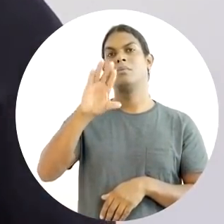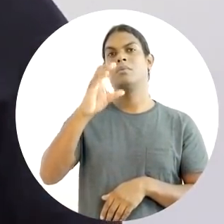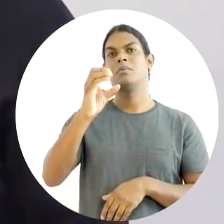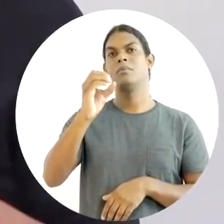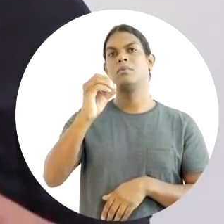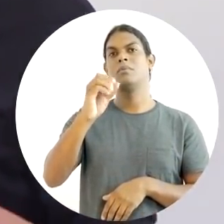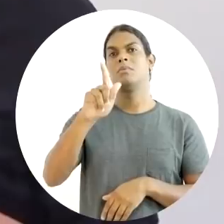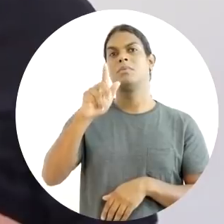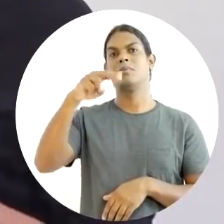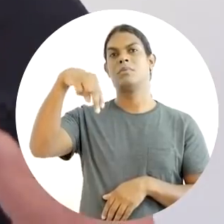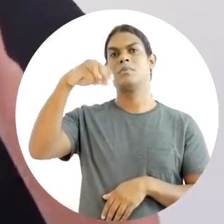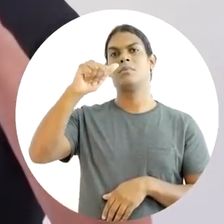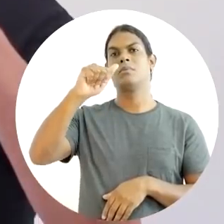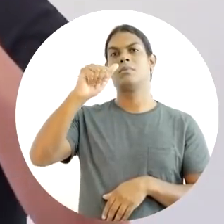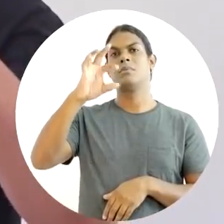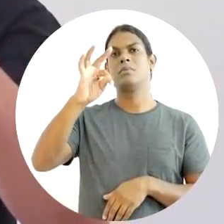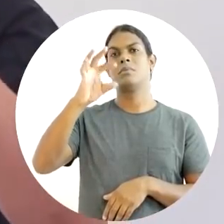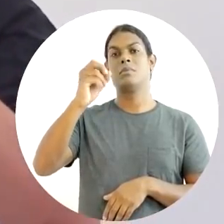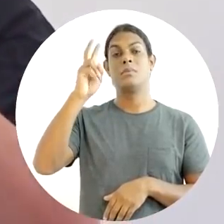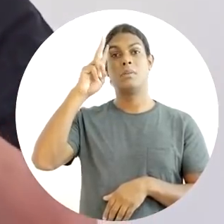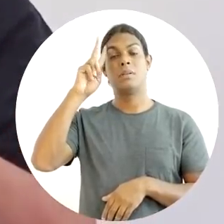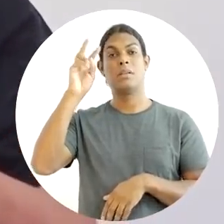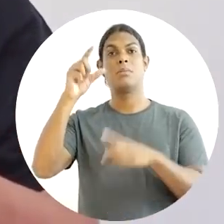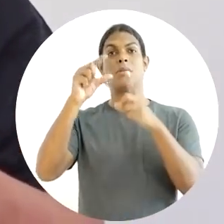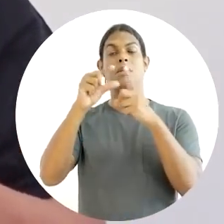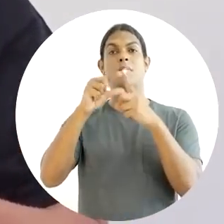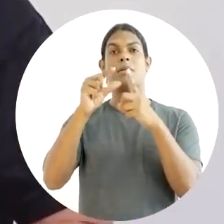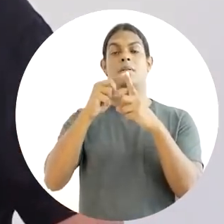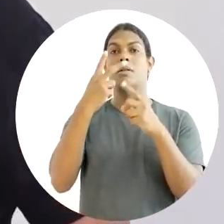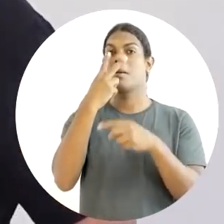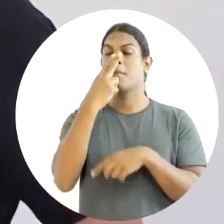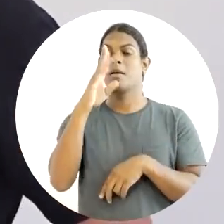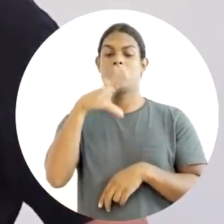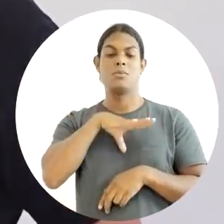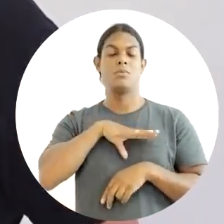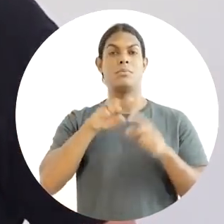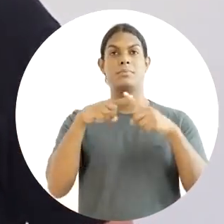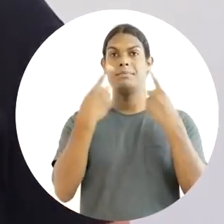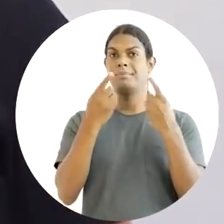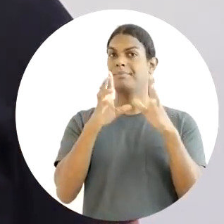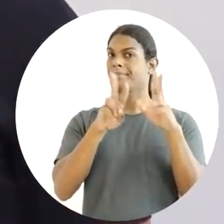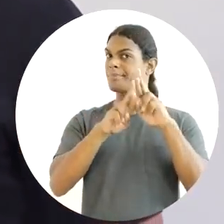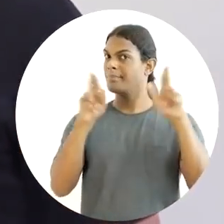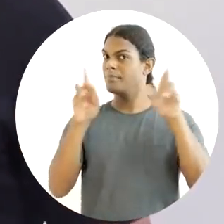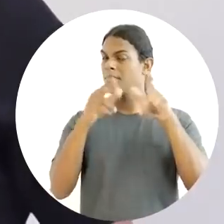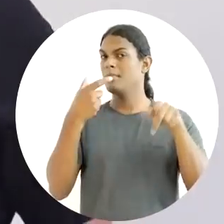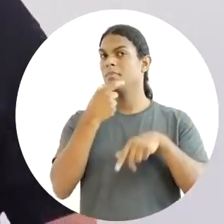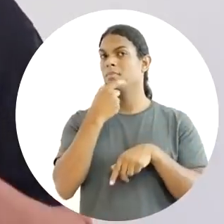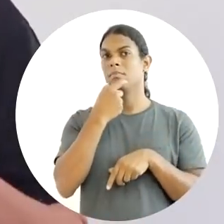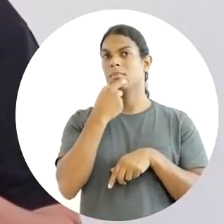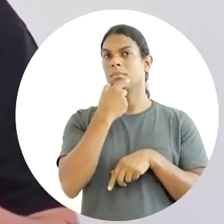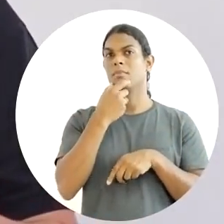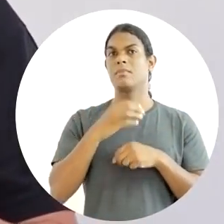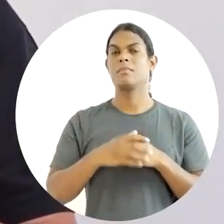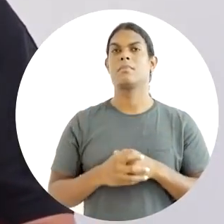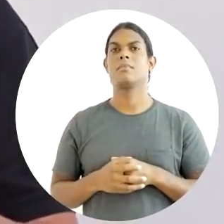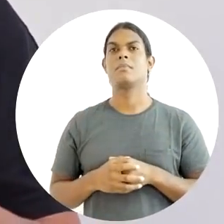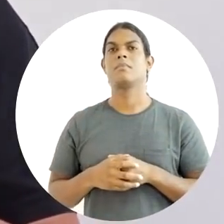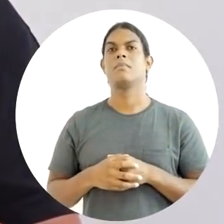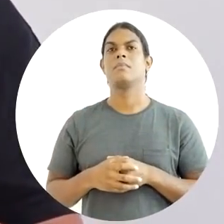né? Então a gente tem no quadro ali que tem os tipos de extintor, a gente tem a palavra